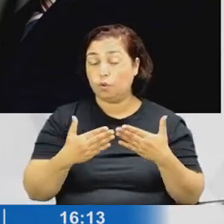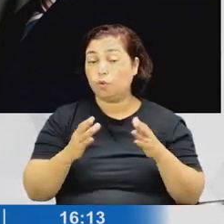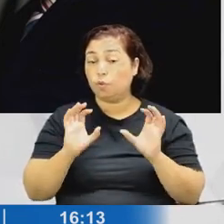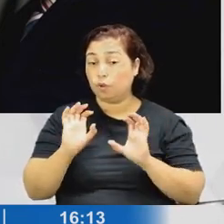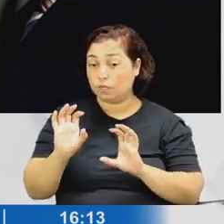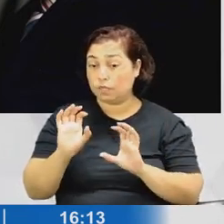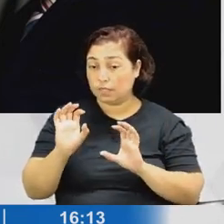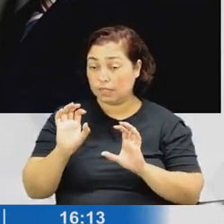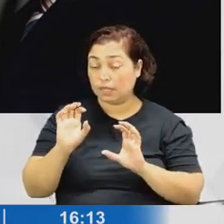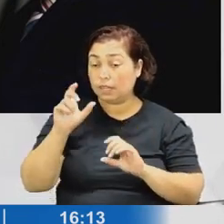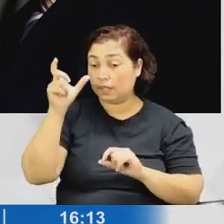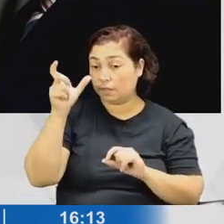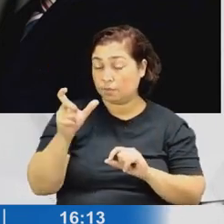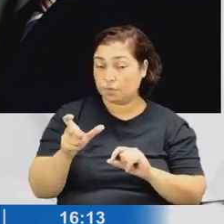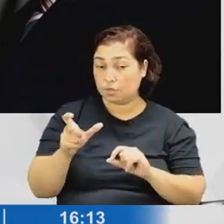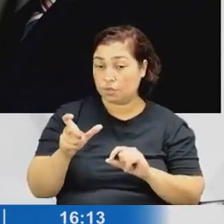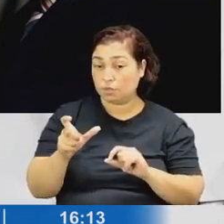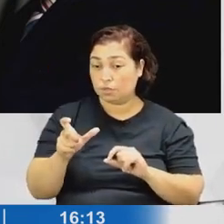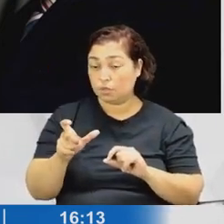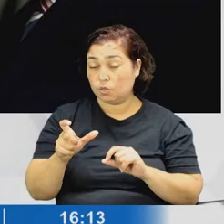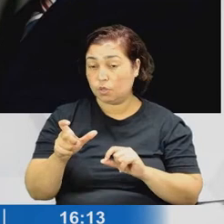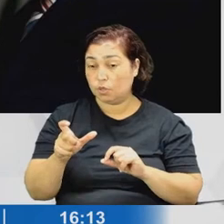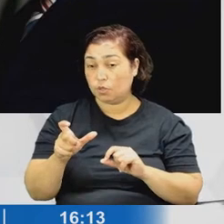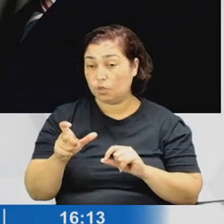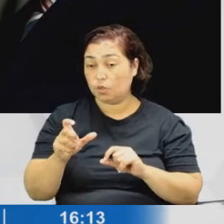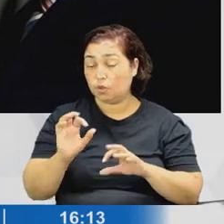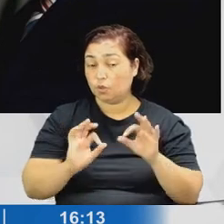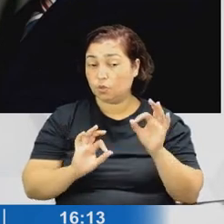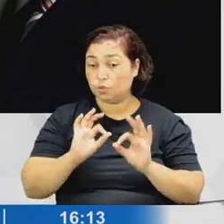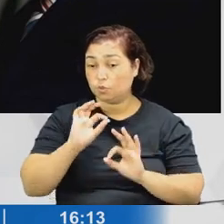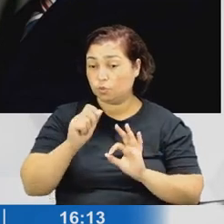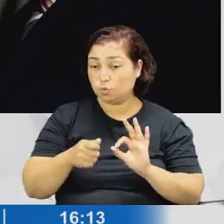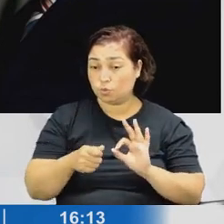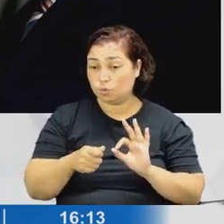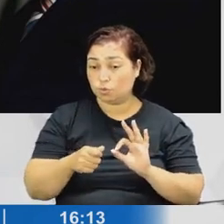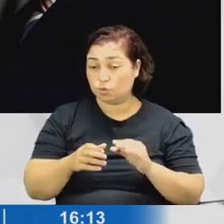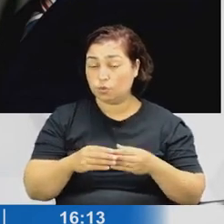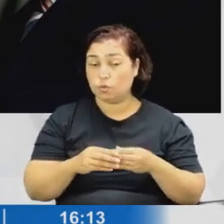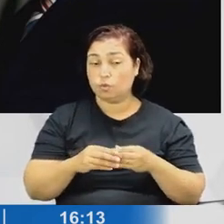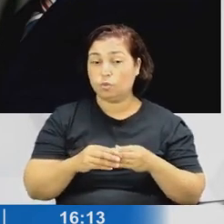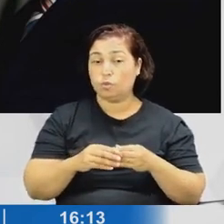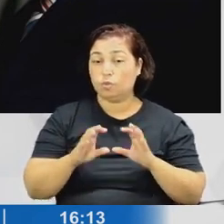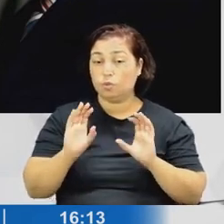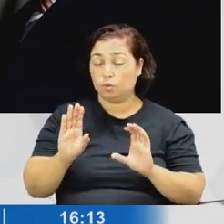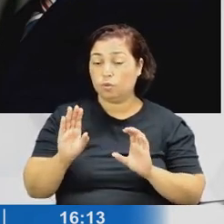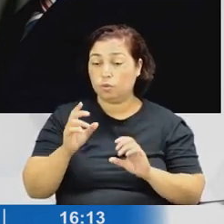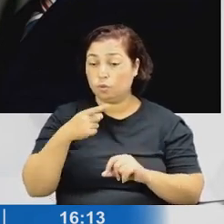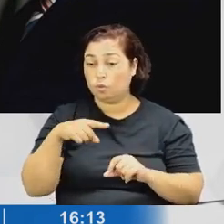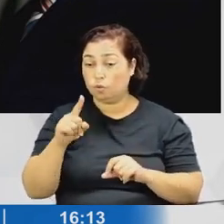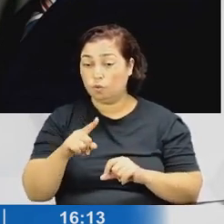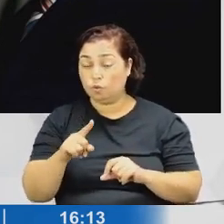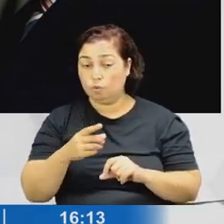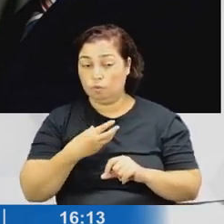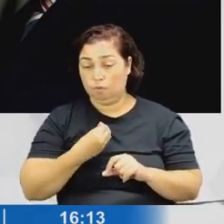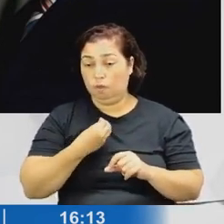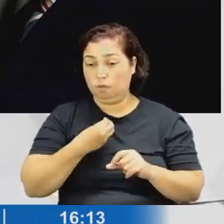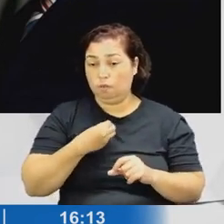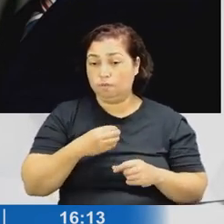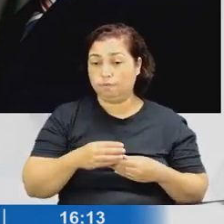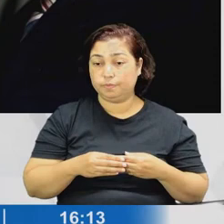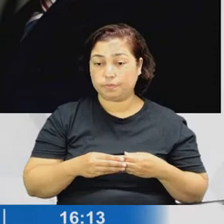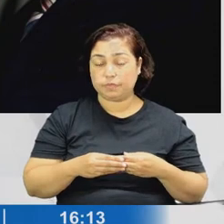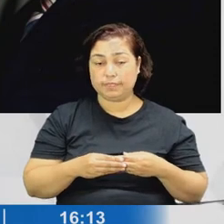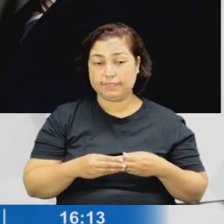pessoal judicializa e atenta contra a vida tentar contra a vida